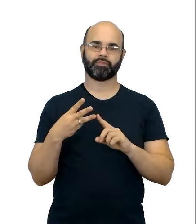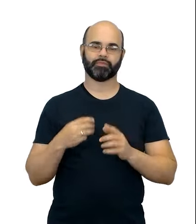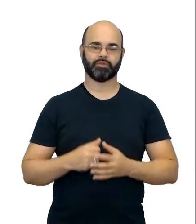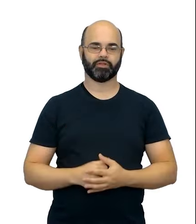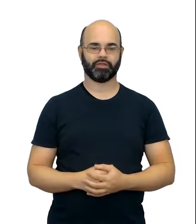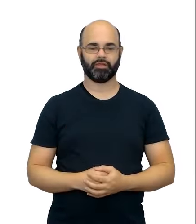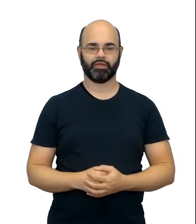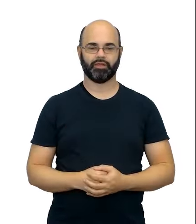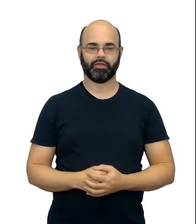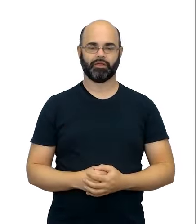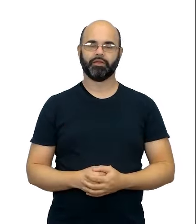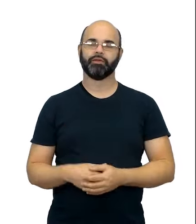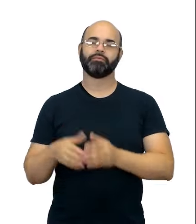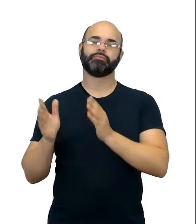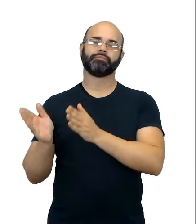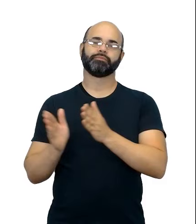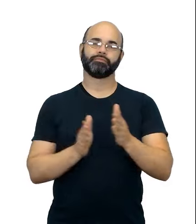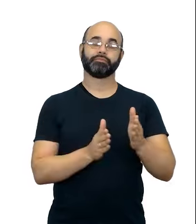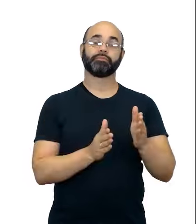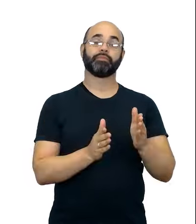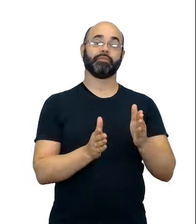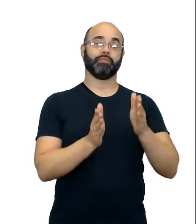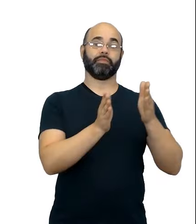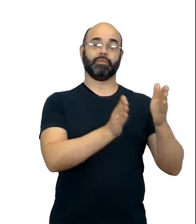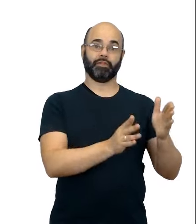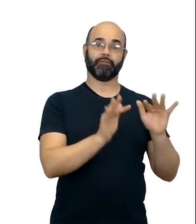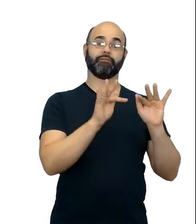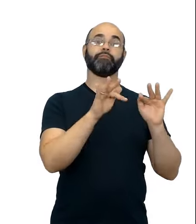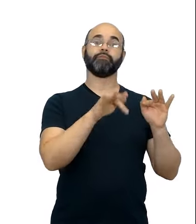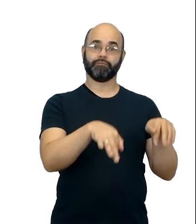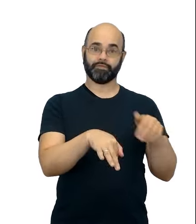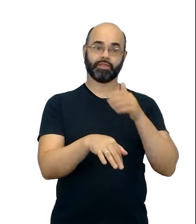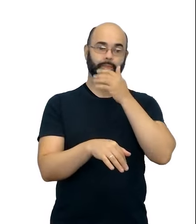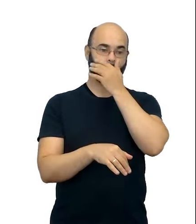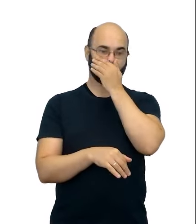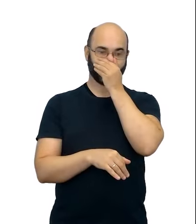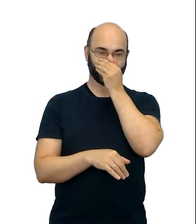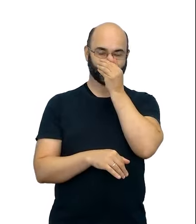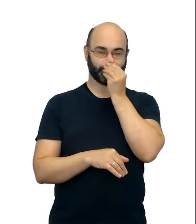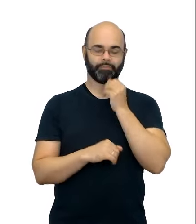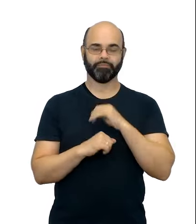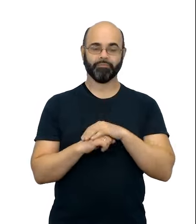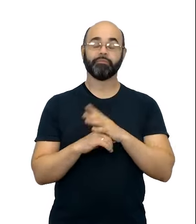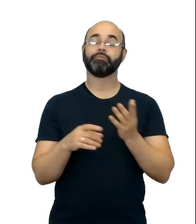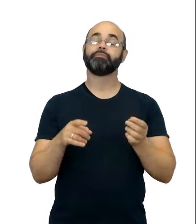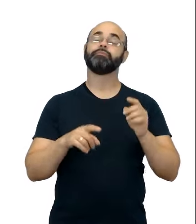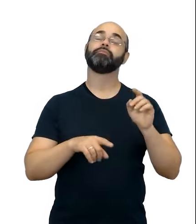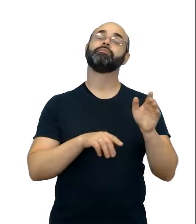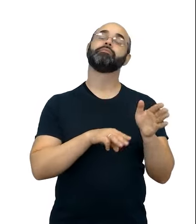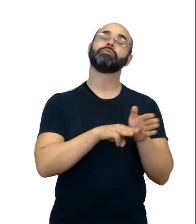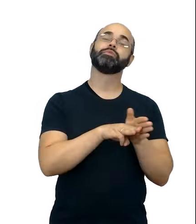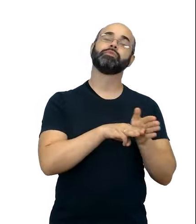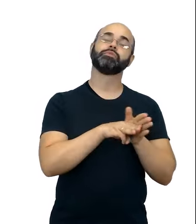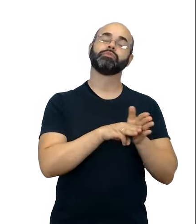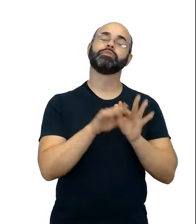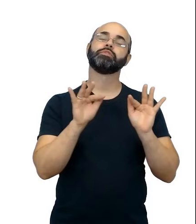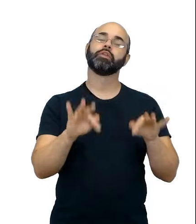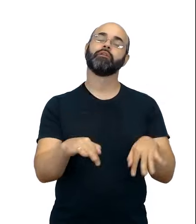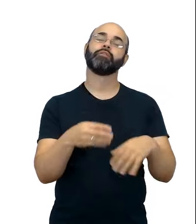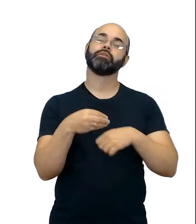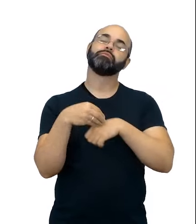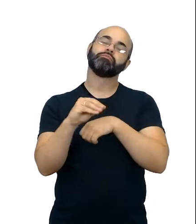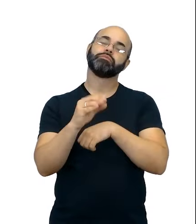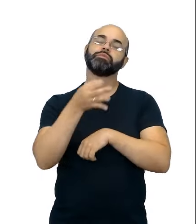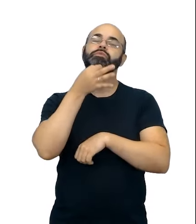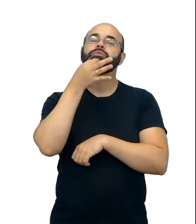o momento final dessa formação é a de sugestão metodológica. O que, como, quais são as possibilidades de implantar isso